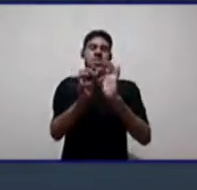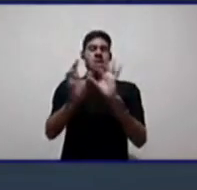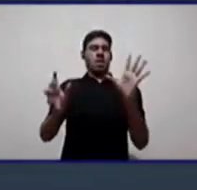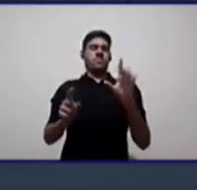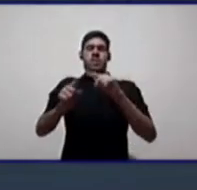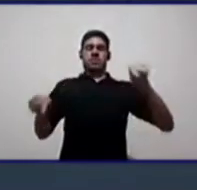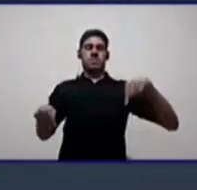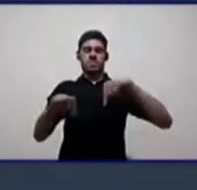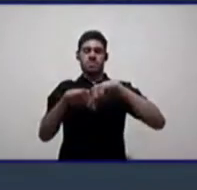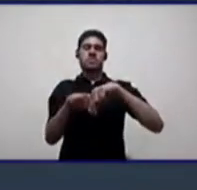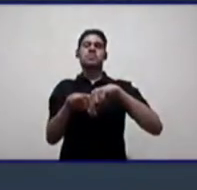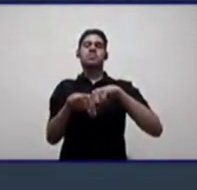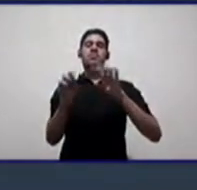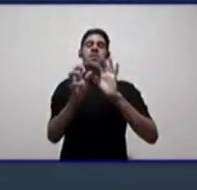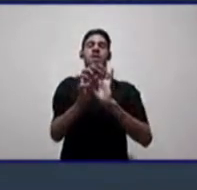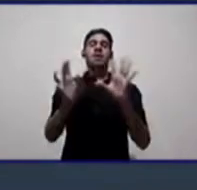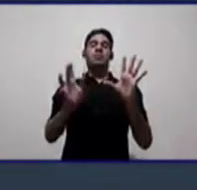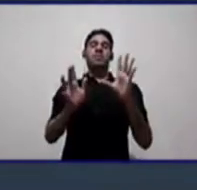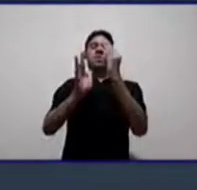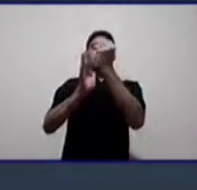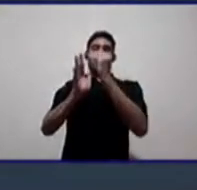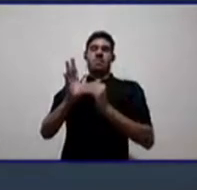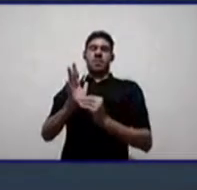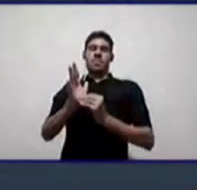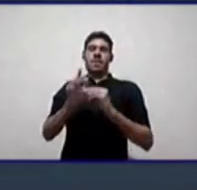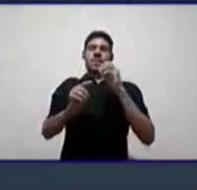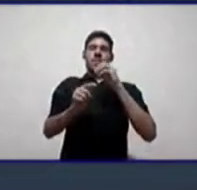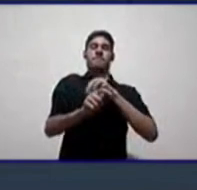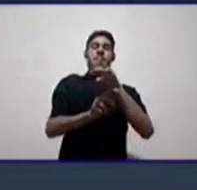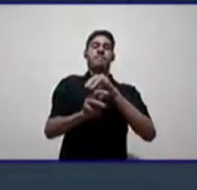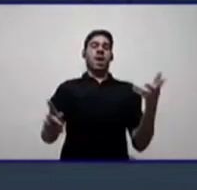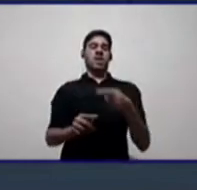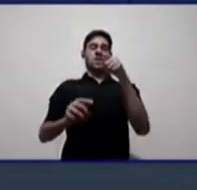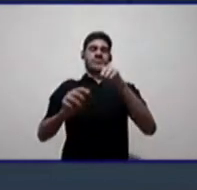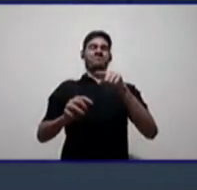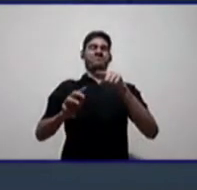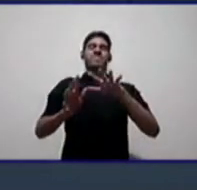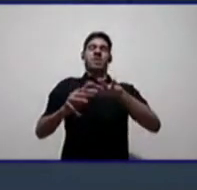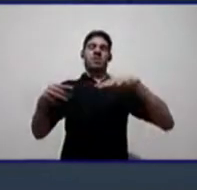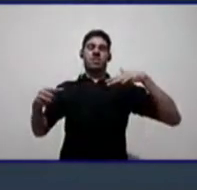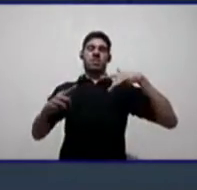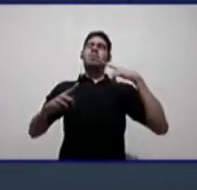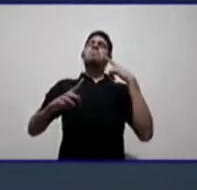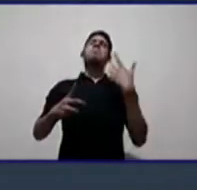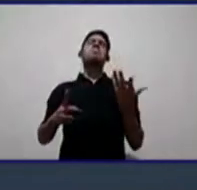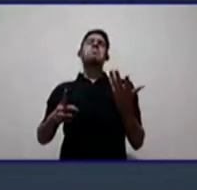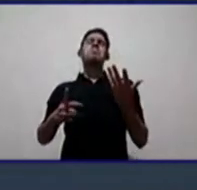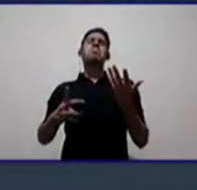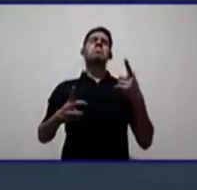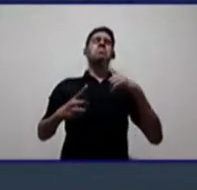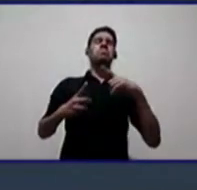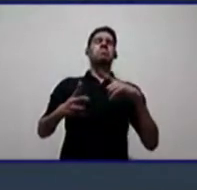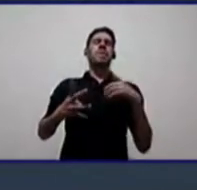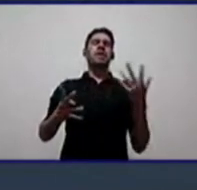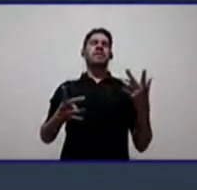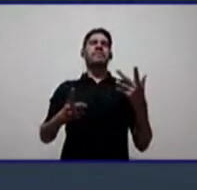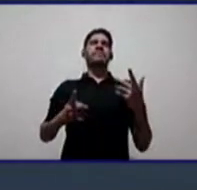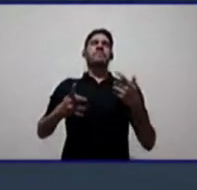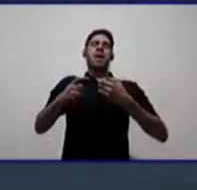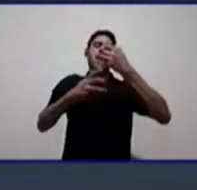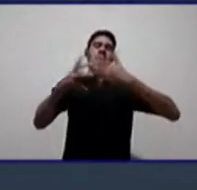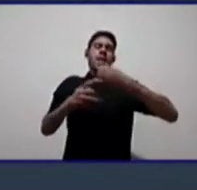gabinete, foi liberada a pauta para publicação nesta sessão. Daí porque sobreveio, na esteira do que